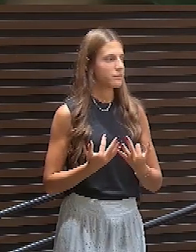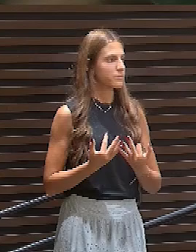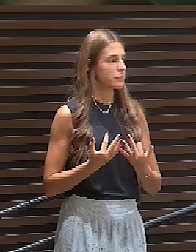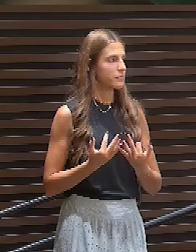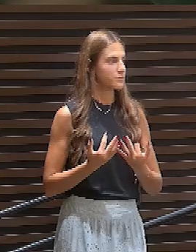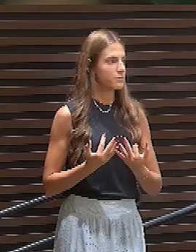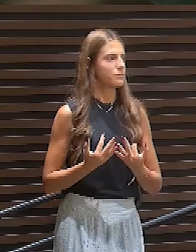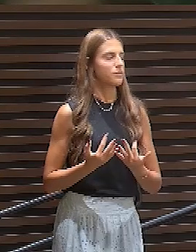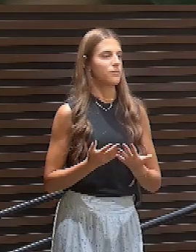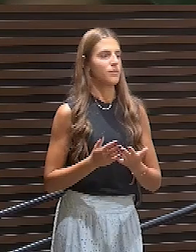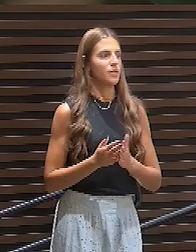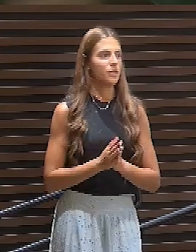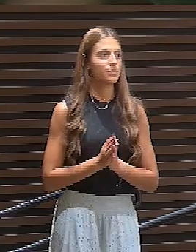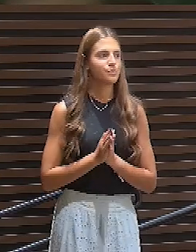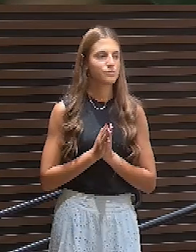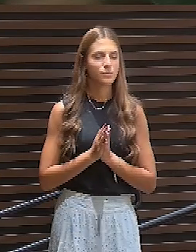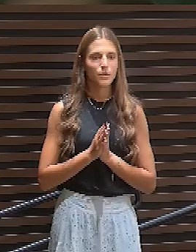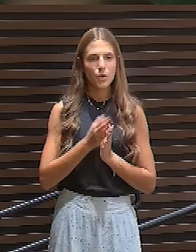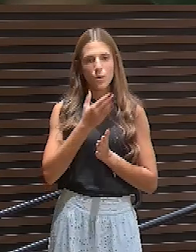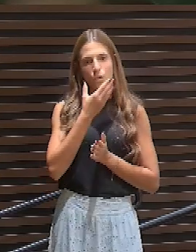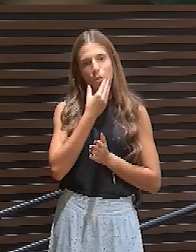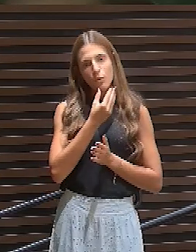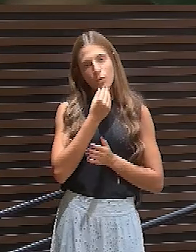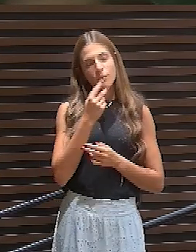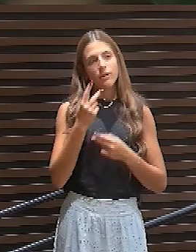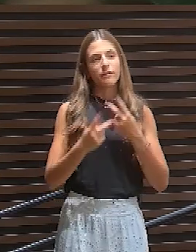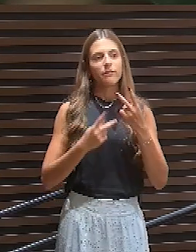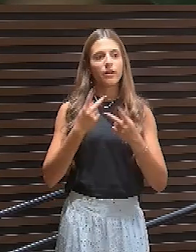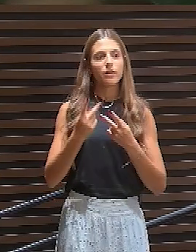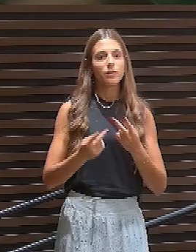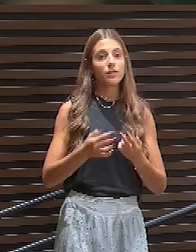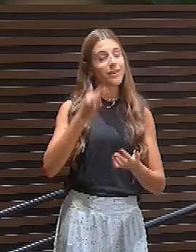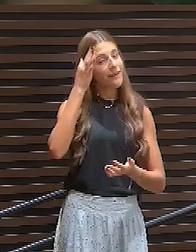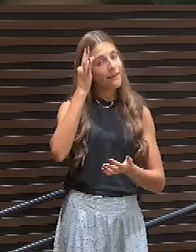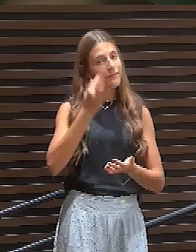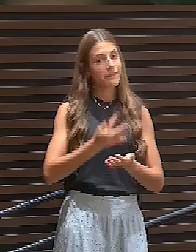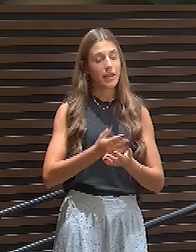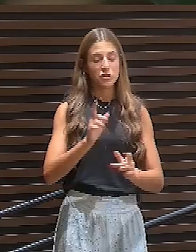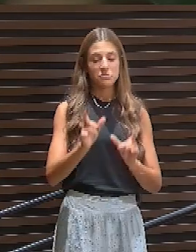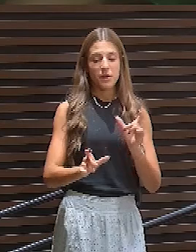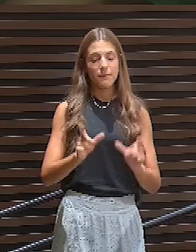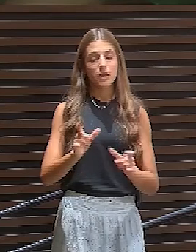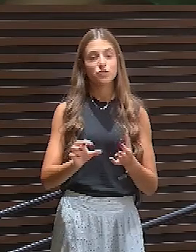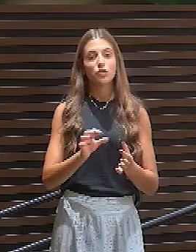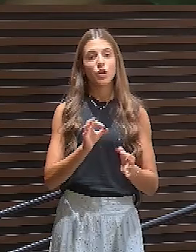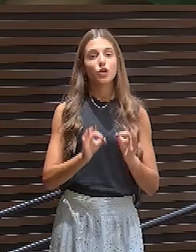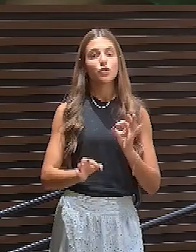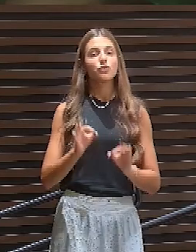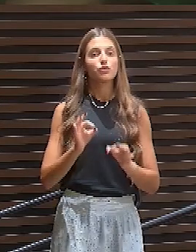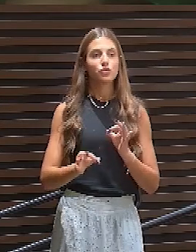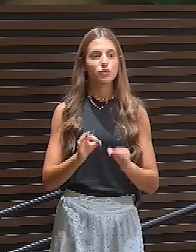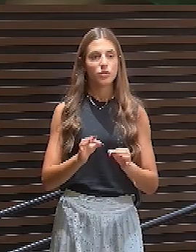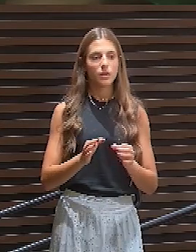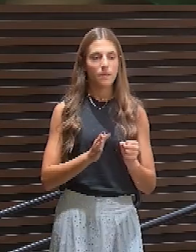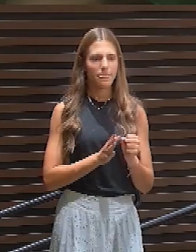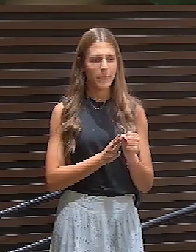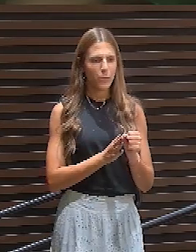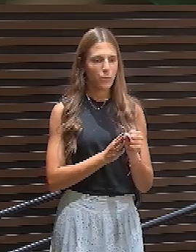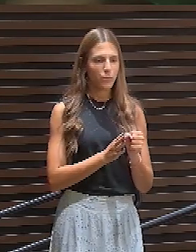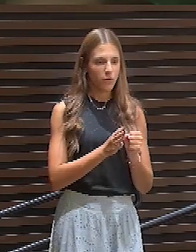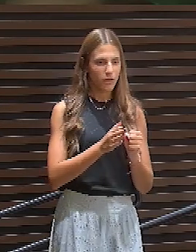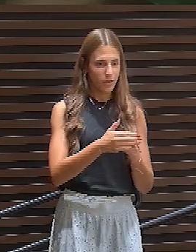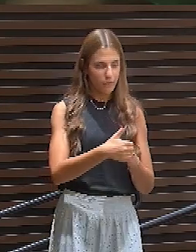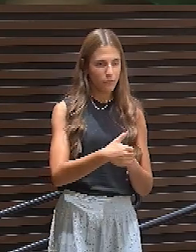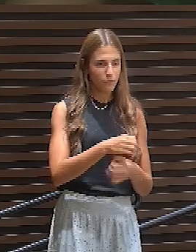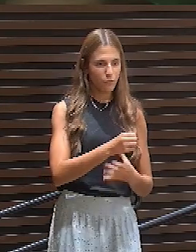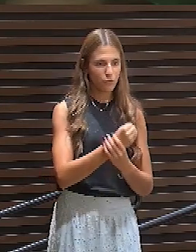Charles Spurgeon, falando, disse: a fé de um homem justo é um refúgio para aqueles que estão sob